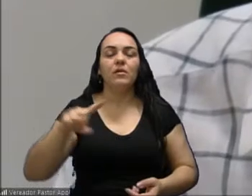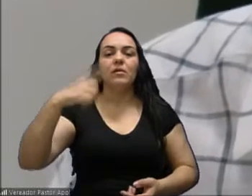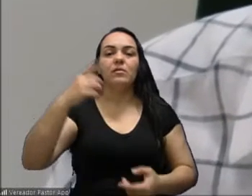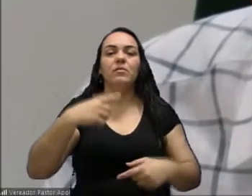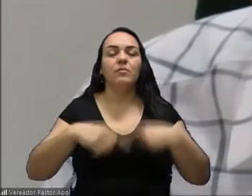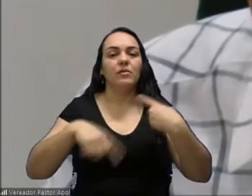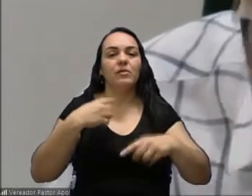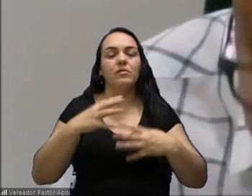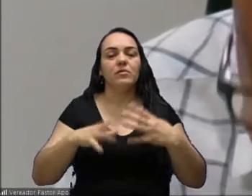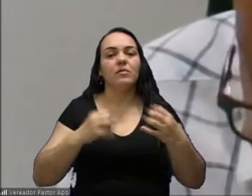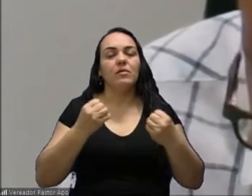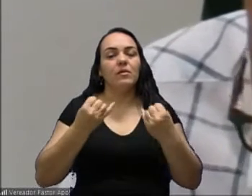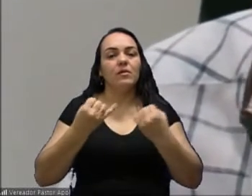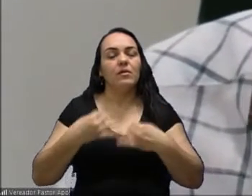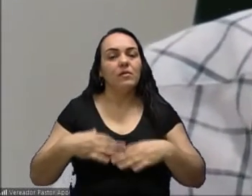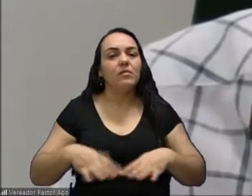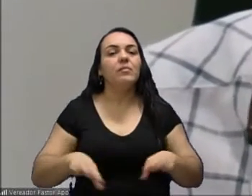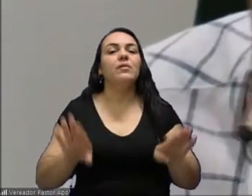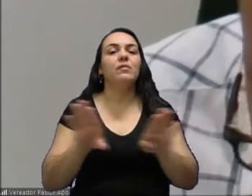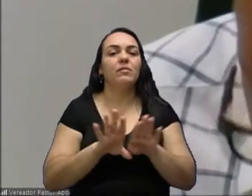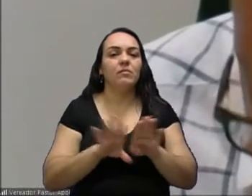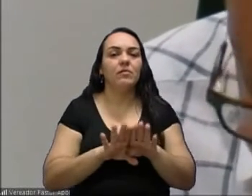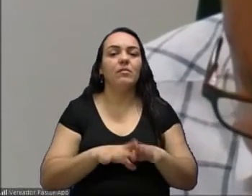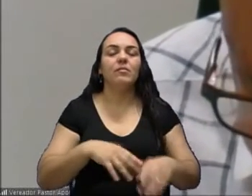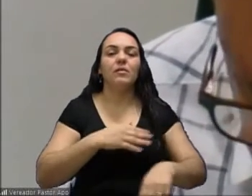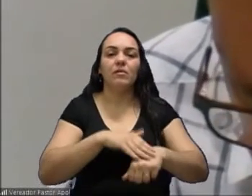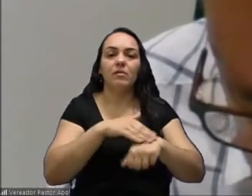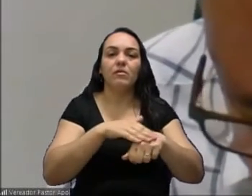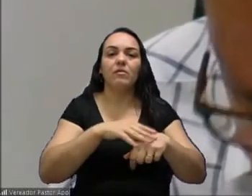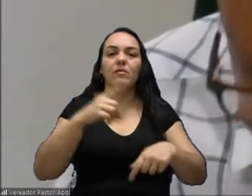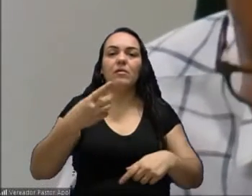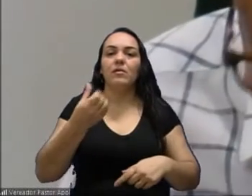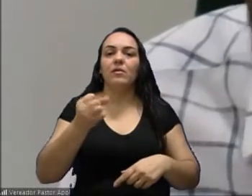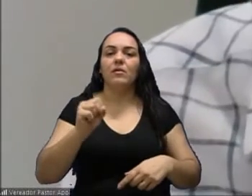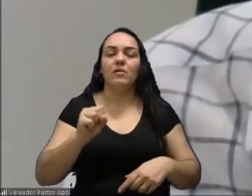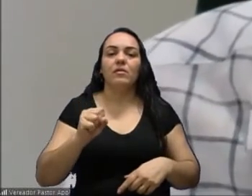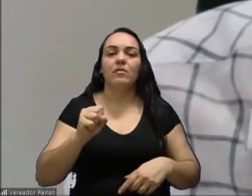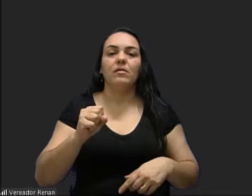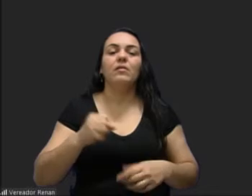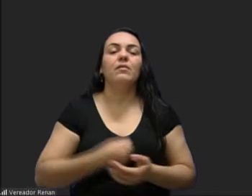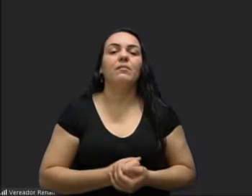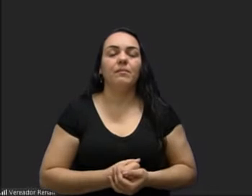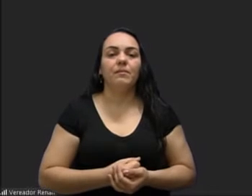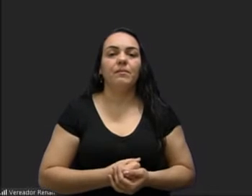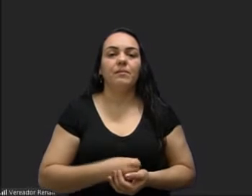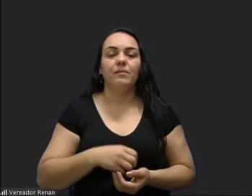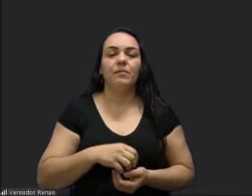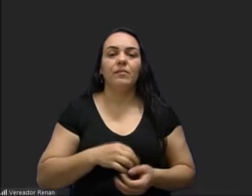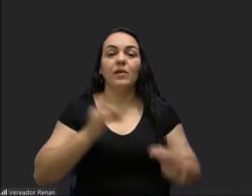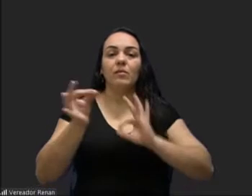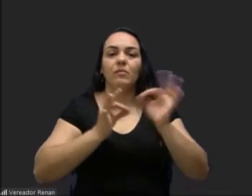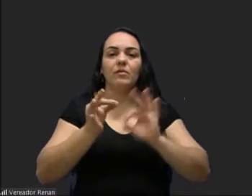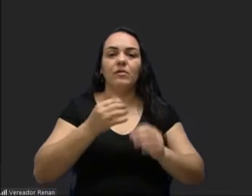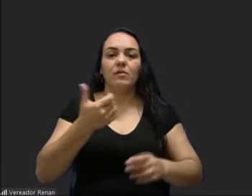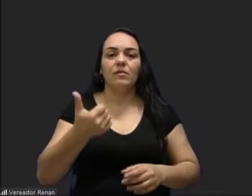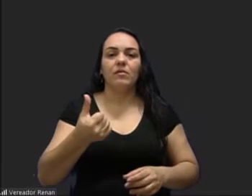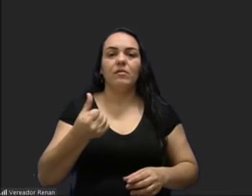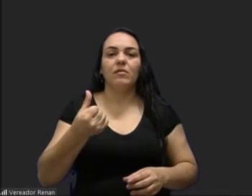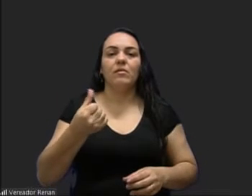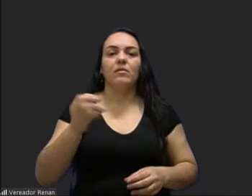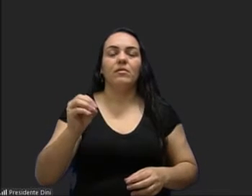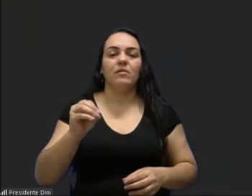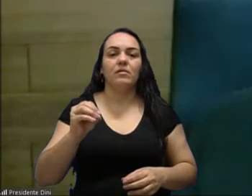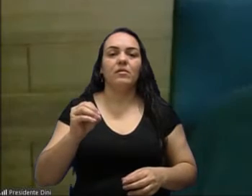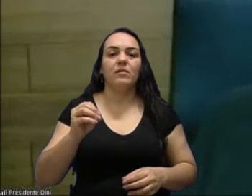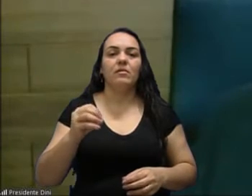discussão então peço a retirada do projeto 60 de 2020 como é esse o senhor como é esse os vereadores que concordam com a